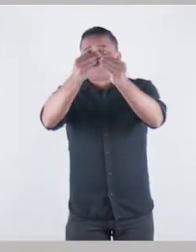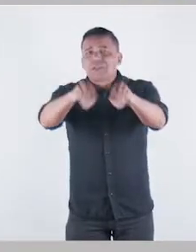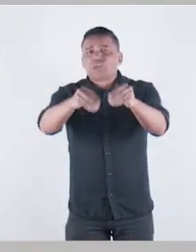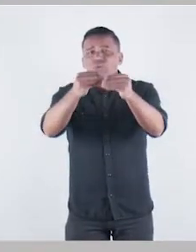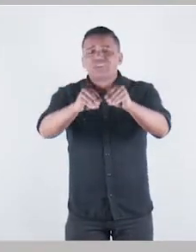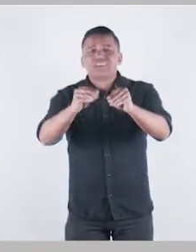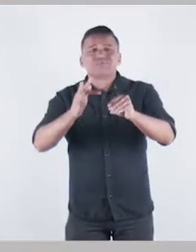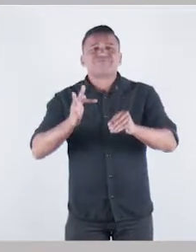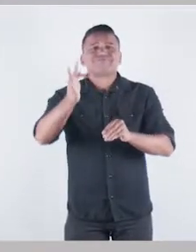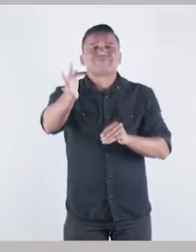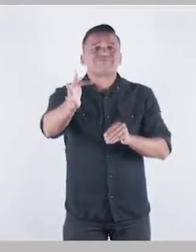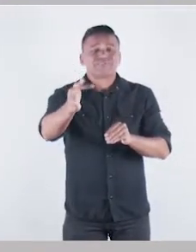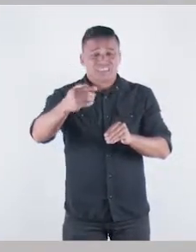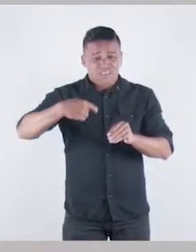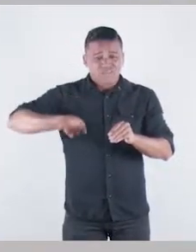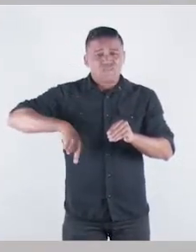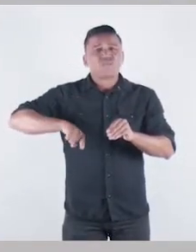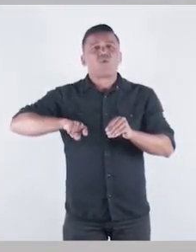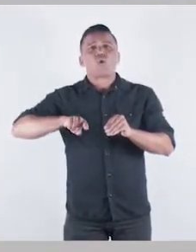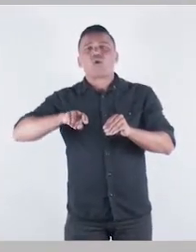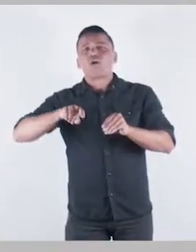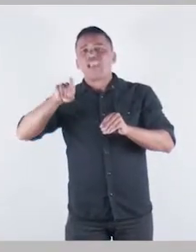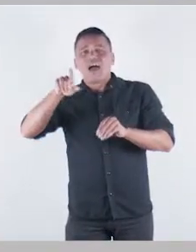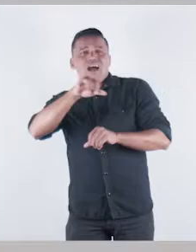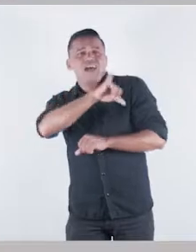Vou me curar na praia de Copacabana.